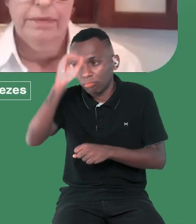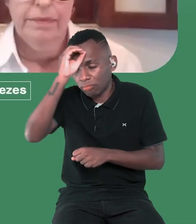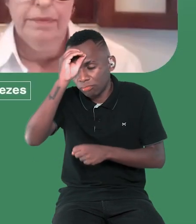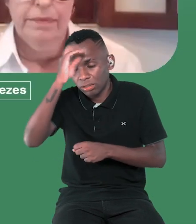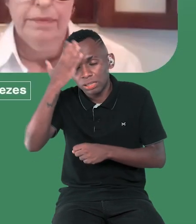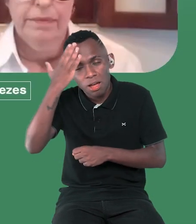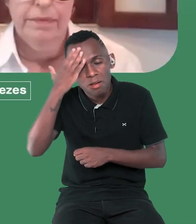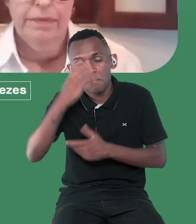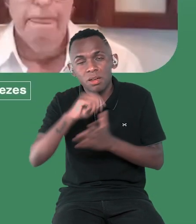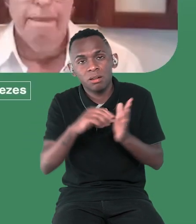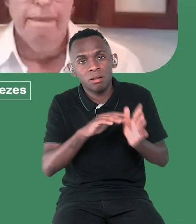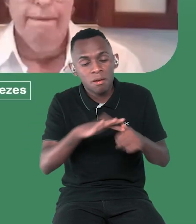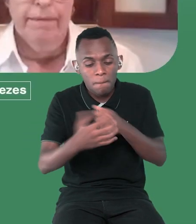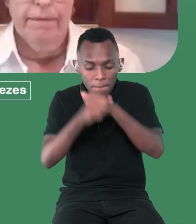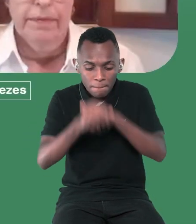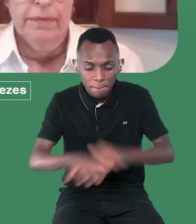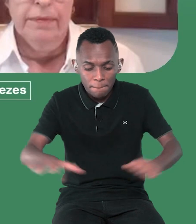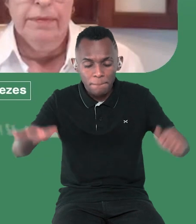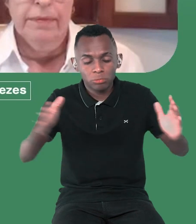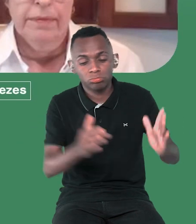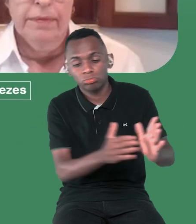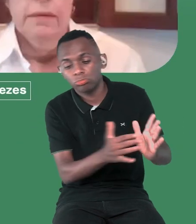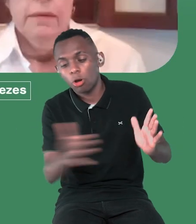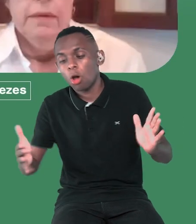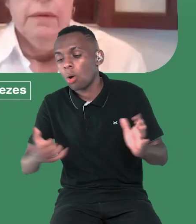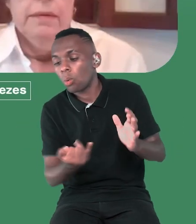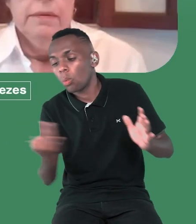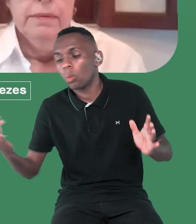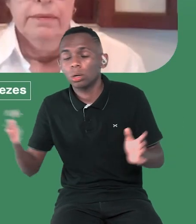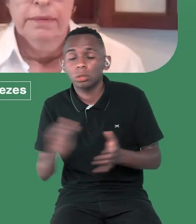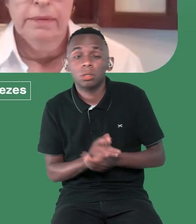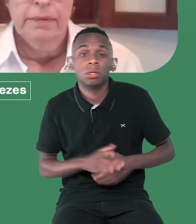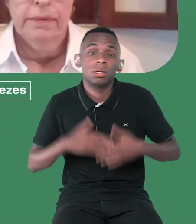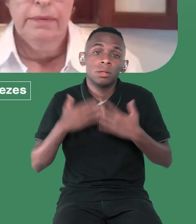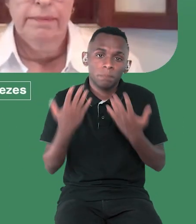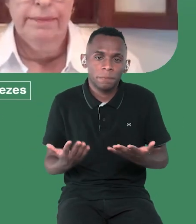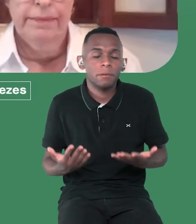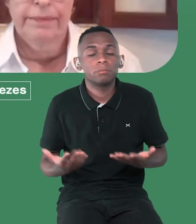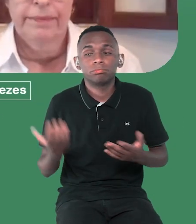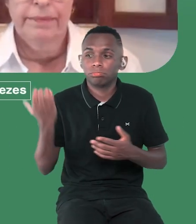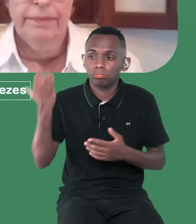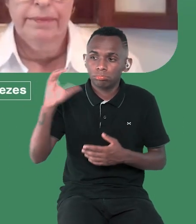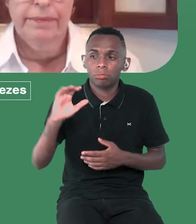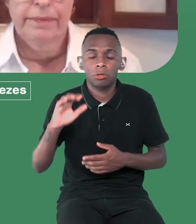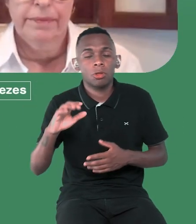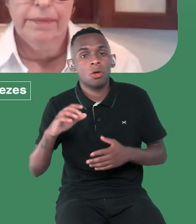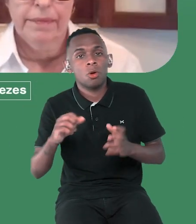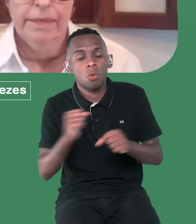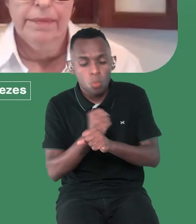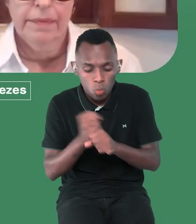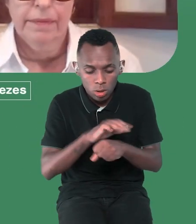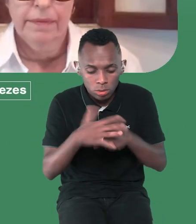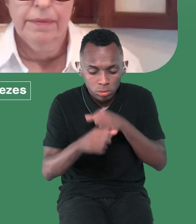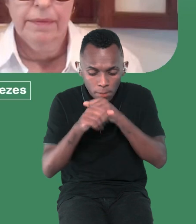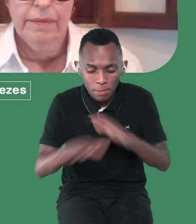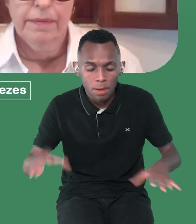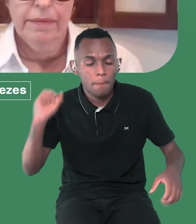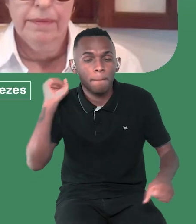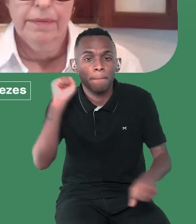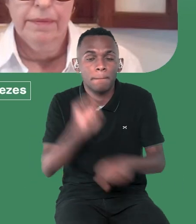tempo duraria a pandemia, né? Então, esses lançamentos previstos no ano da pandemia, eles foram